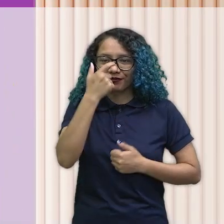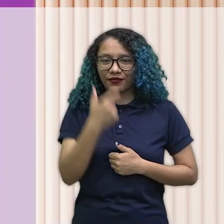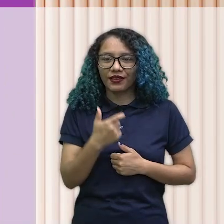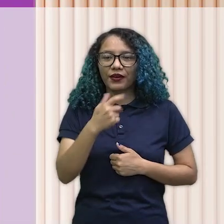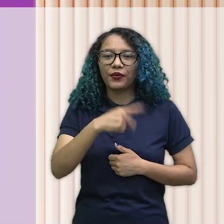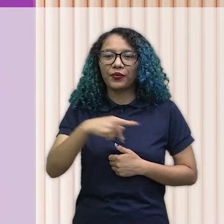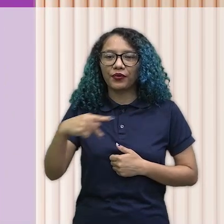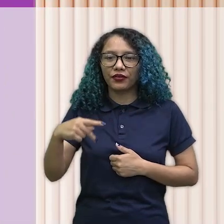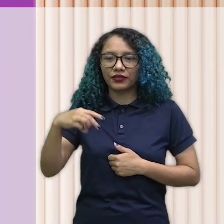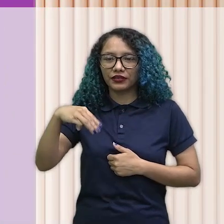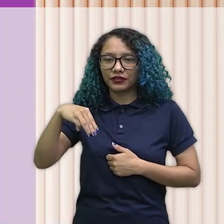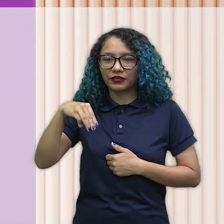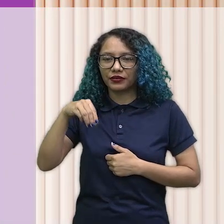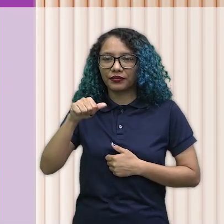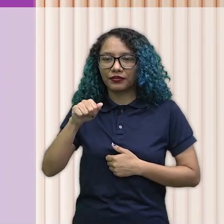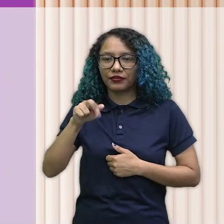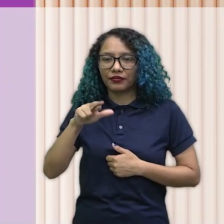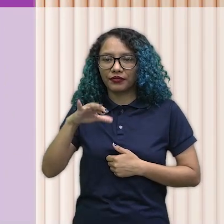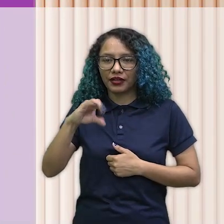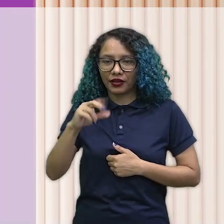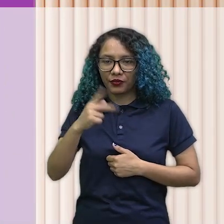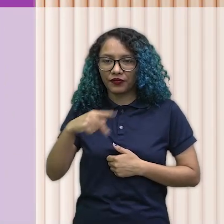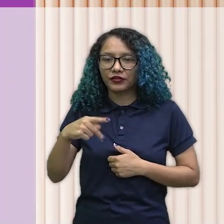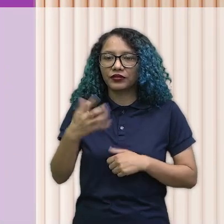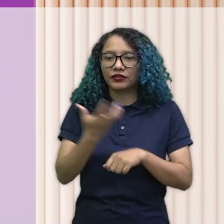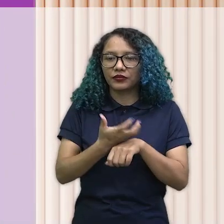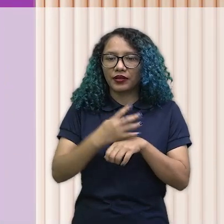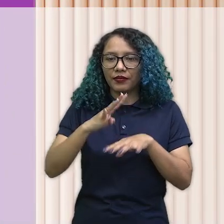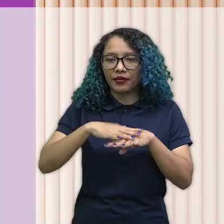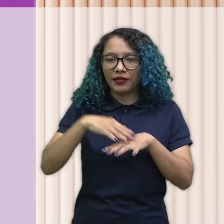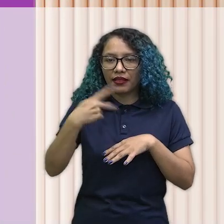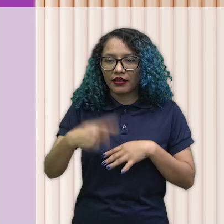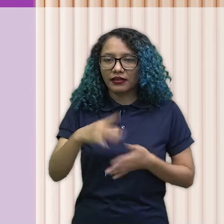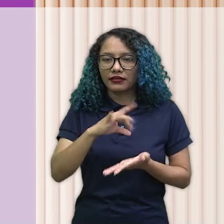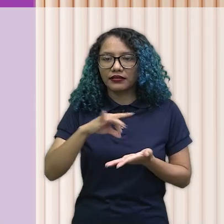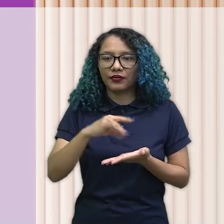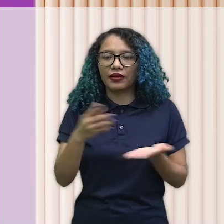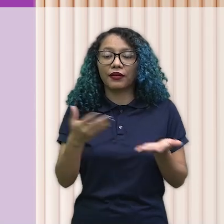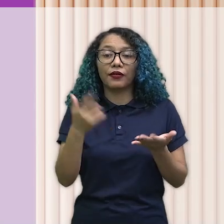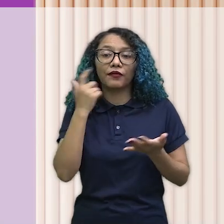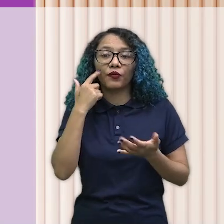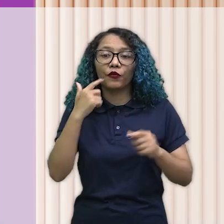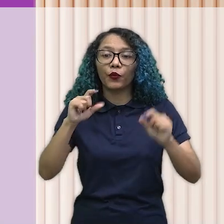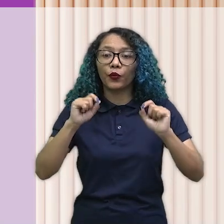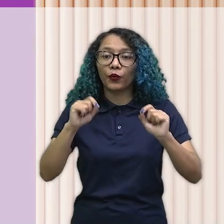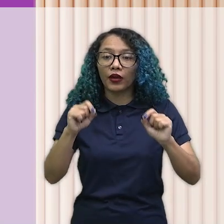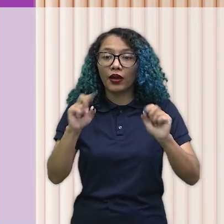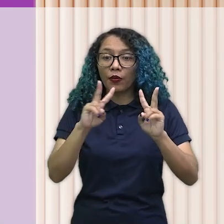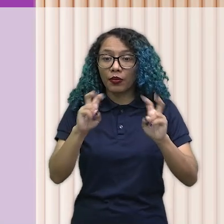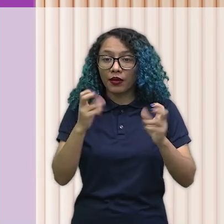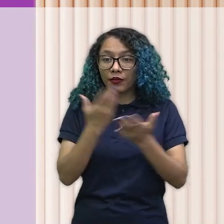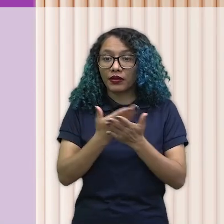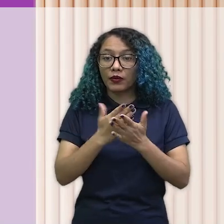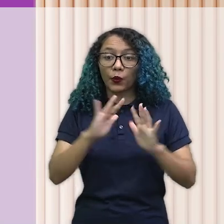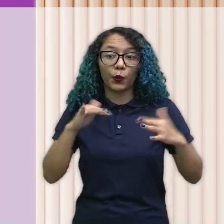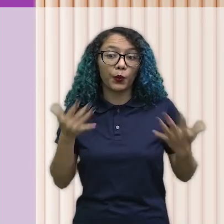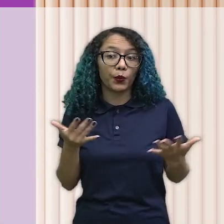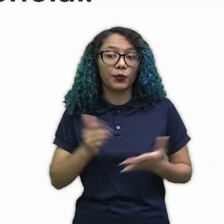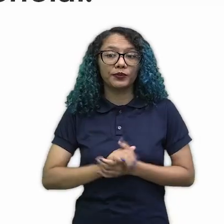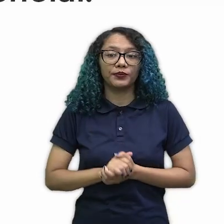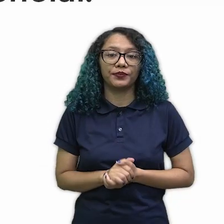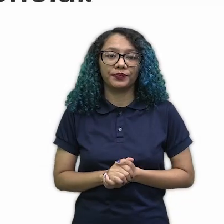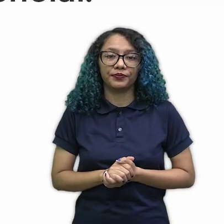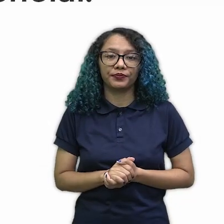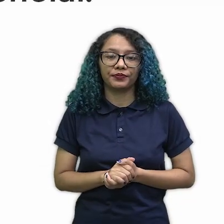Eu sou o professor Mário André, professor de matemática aqui do Centro de Mídias, e vamos agora verificar o objeto de conhecimento desta